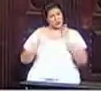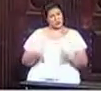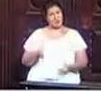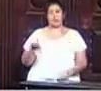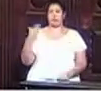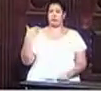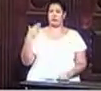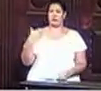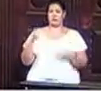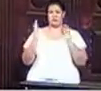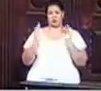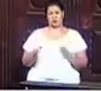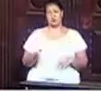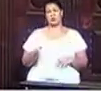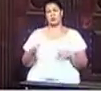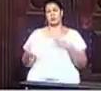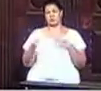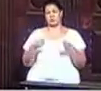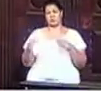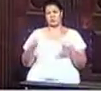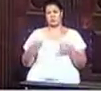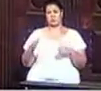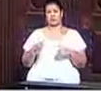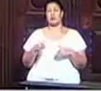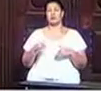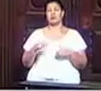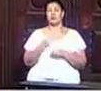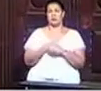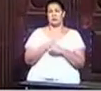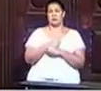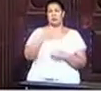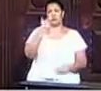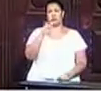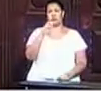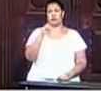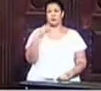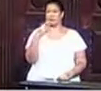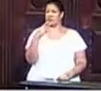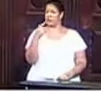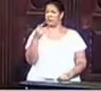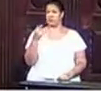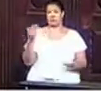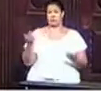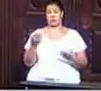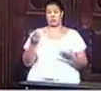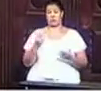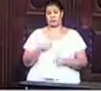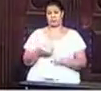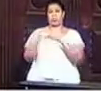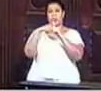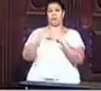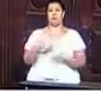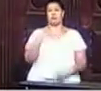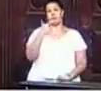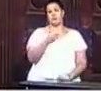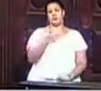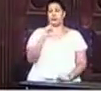sabe, que já tinha sido prorrogado até 2037, não é verdade? E agora uma nova prorrogação